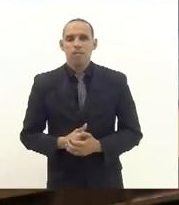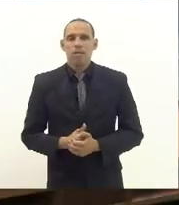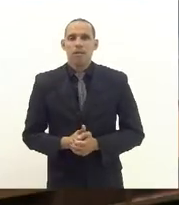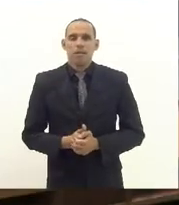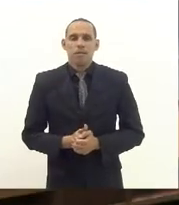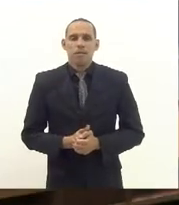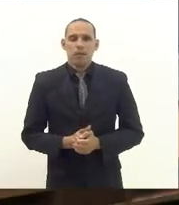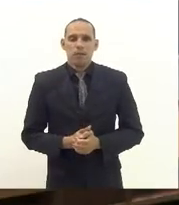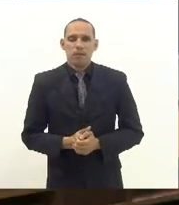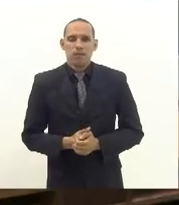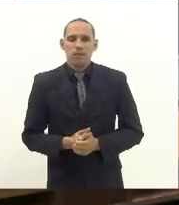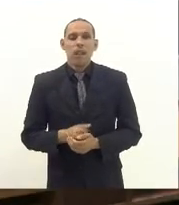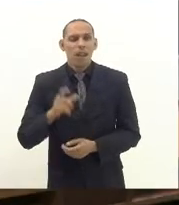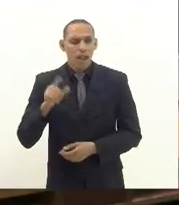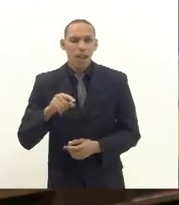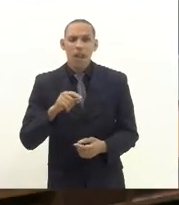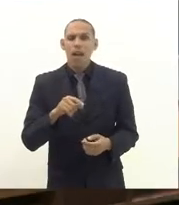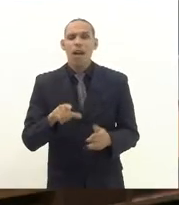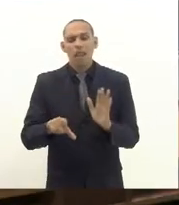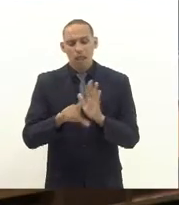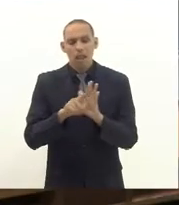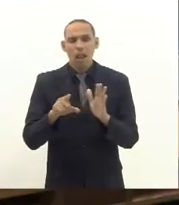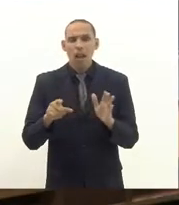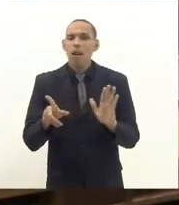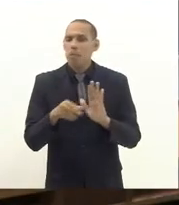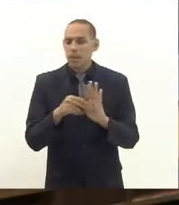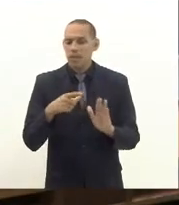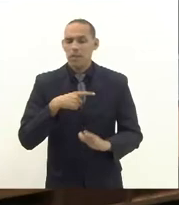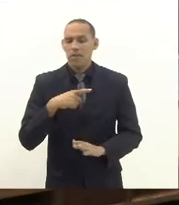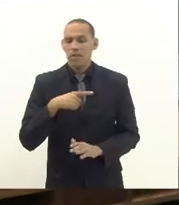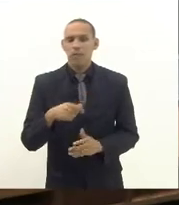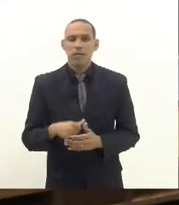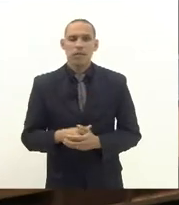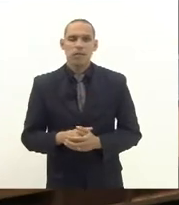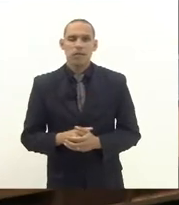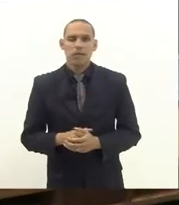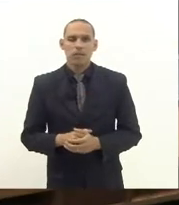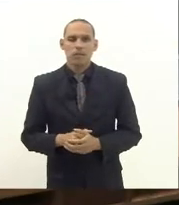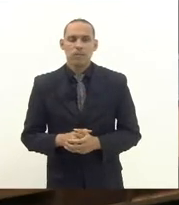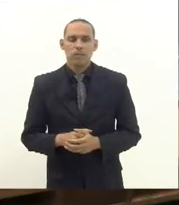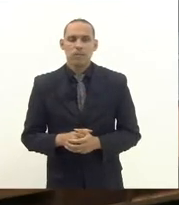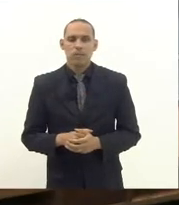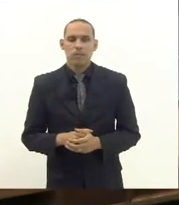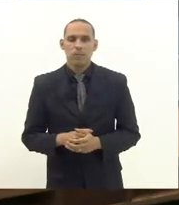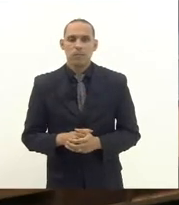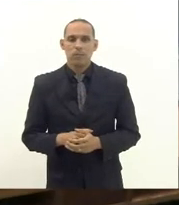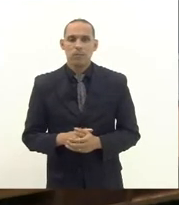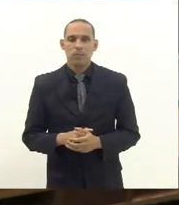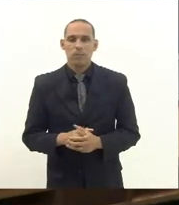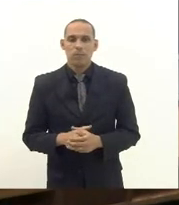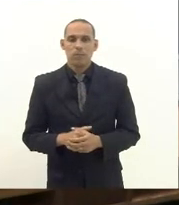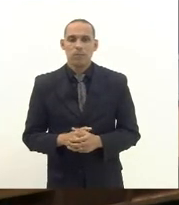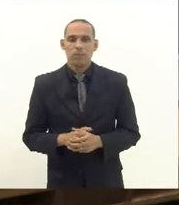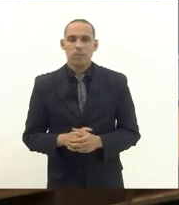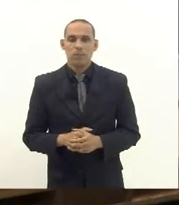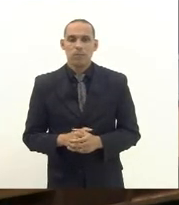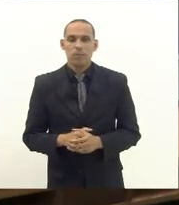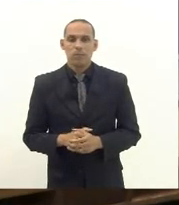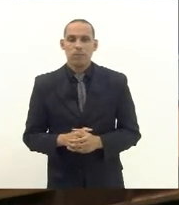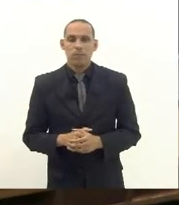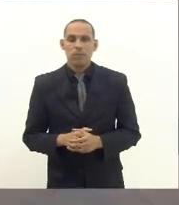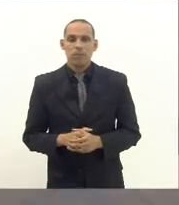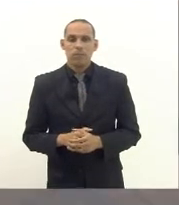a aparecer legalidade com emendas o presidente E aí